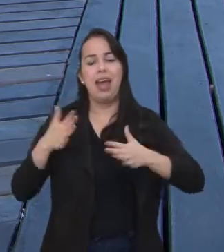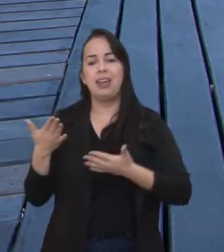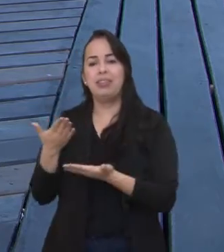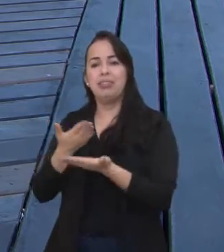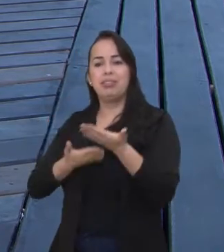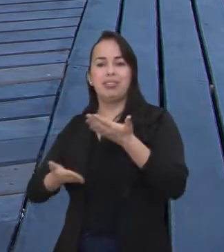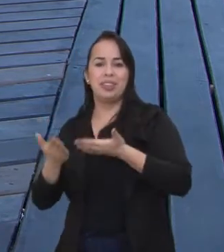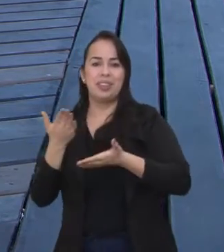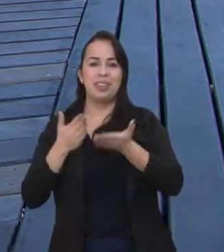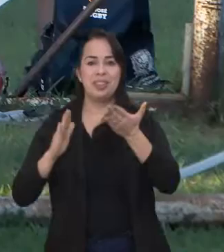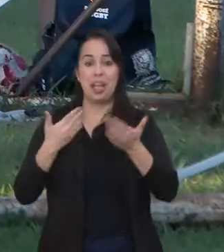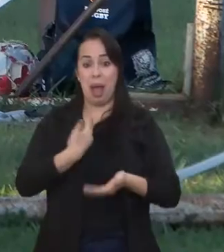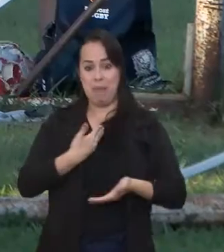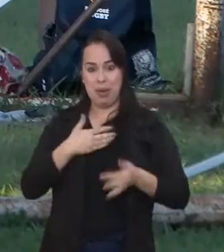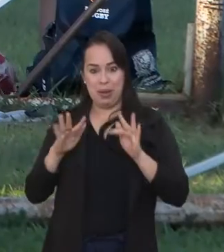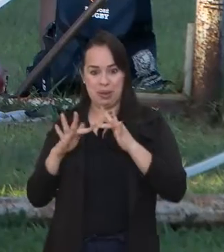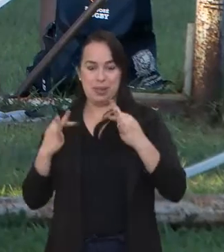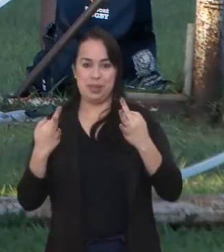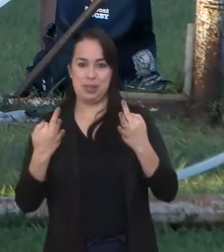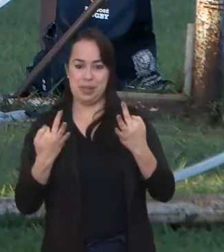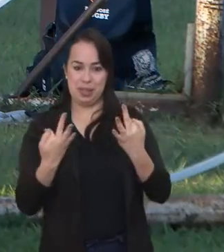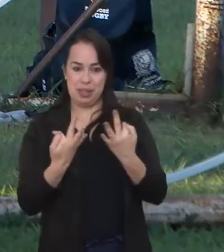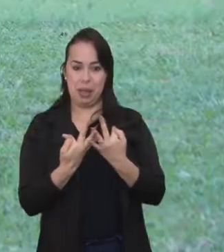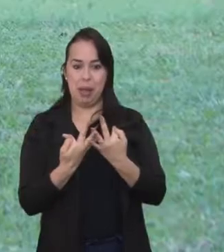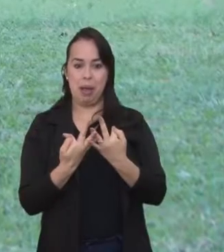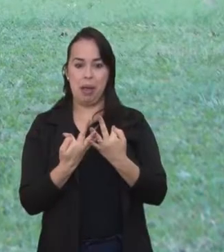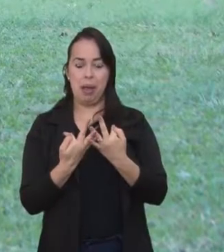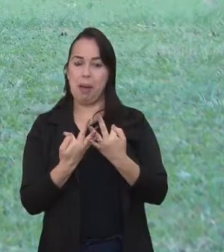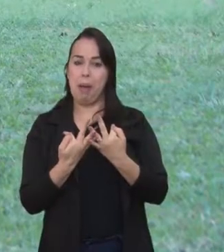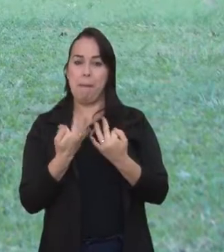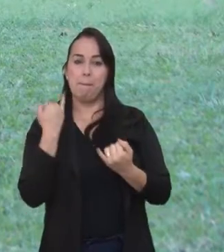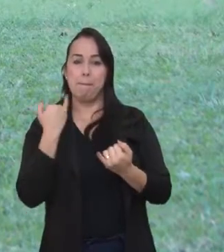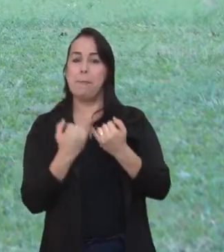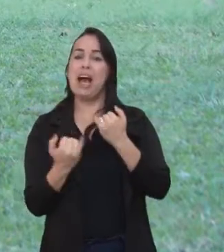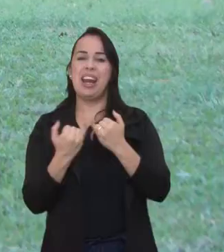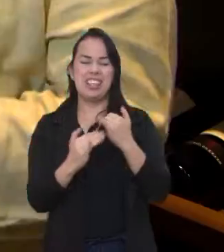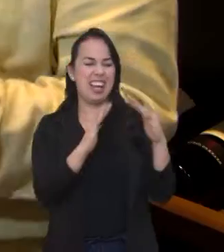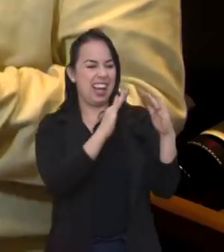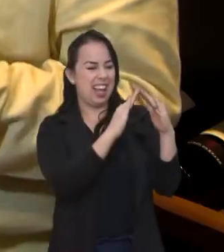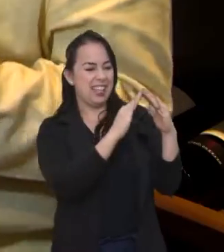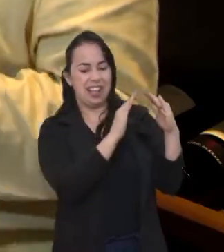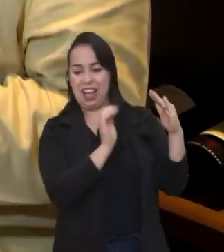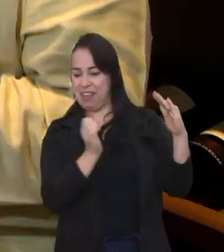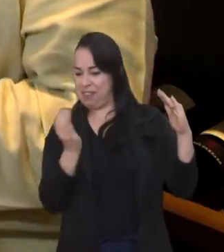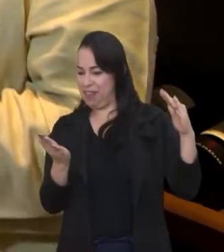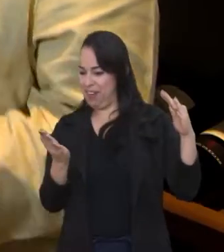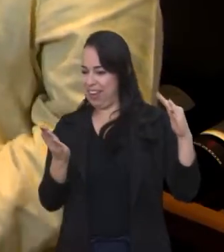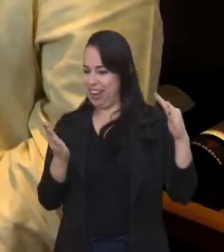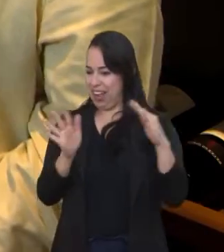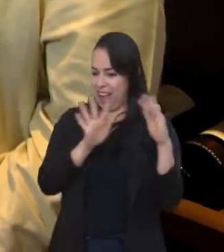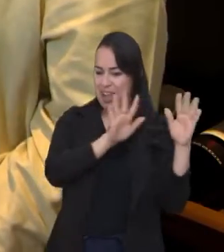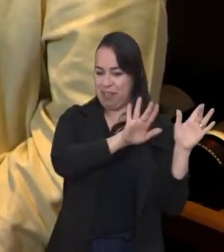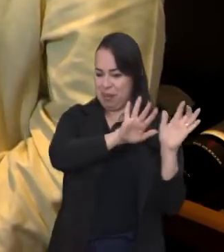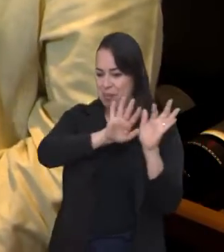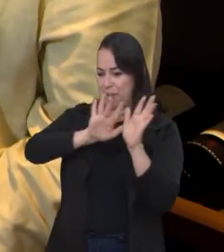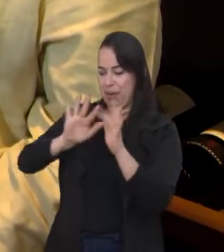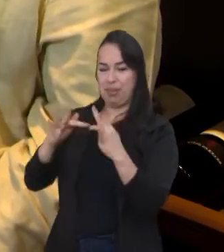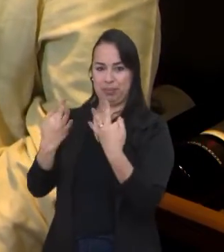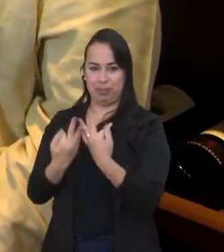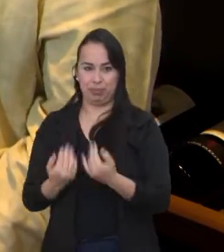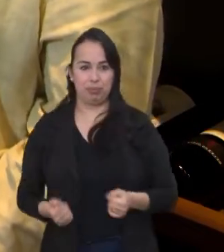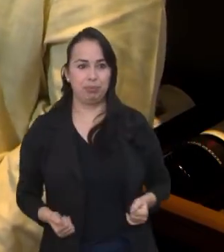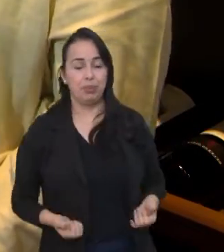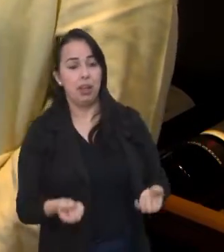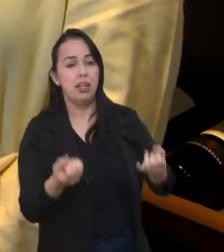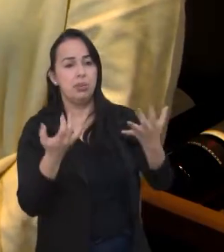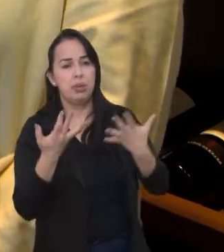de amigos e familiares, quase como uma extensão do quintal da nossa casa. Renata, conta pra gente como é que é o ritual de final